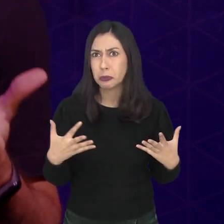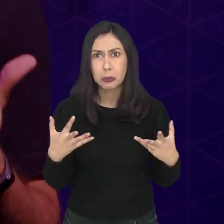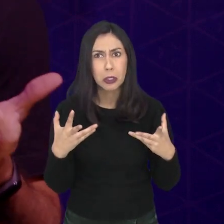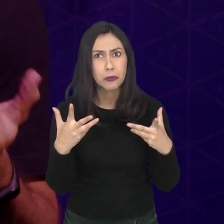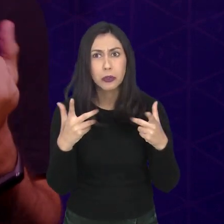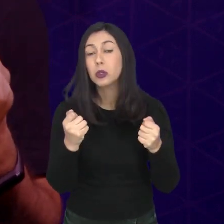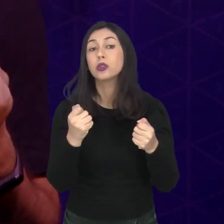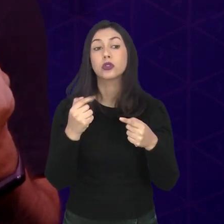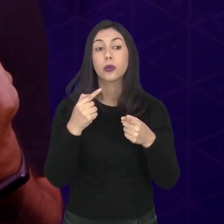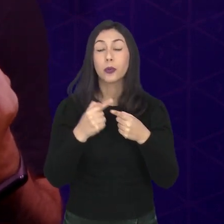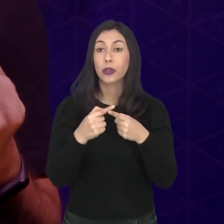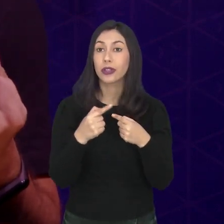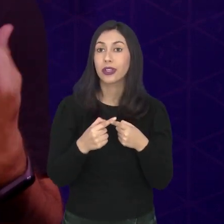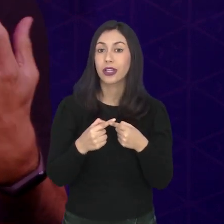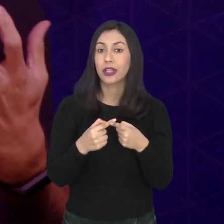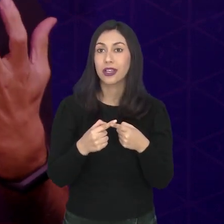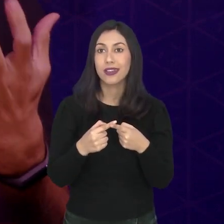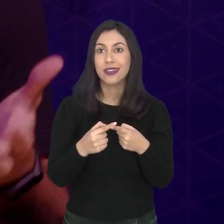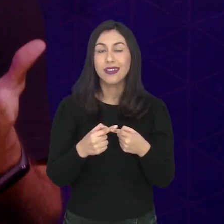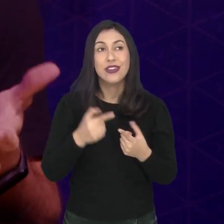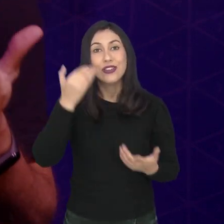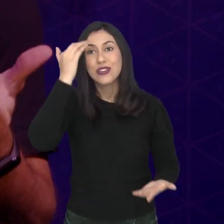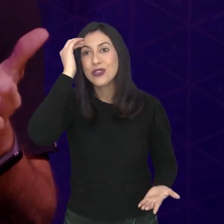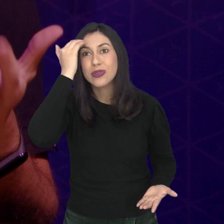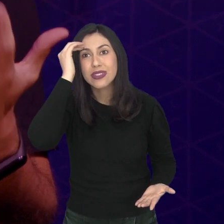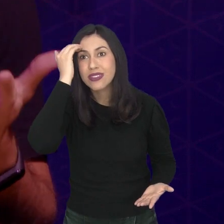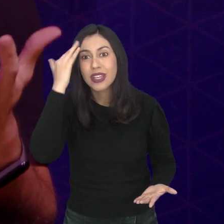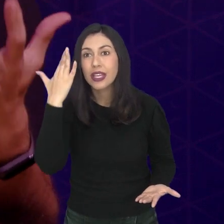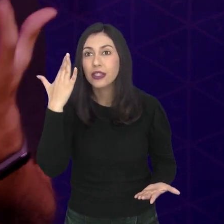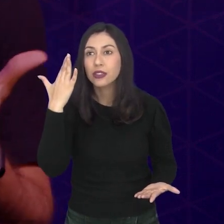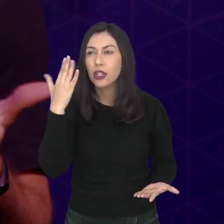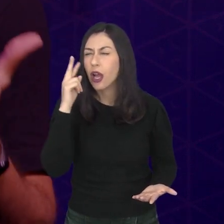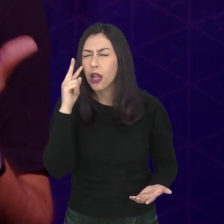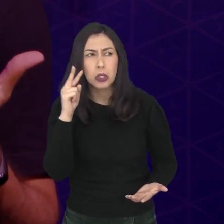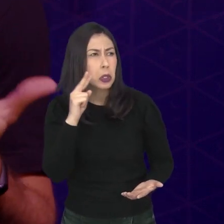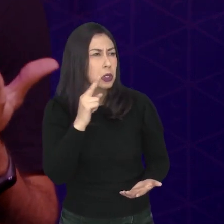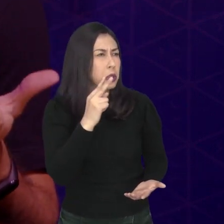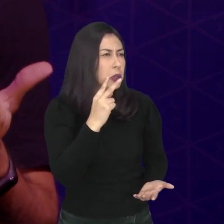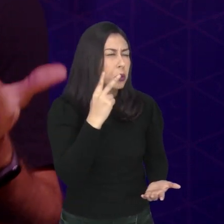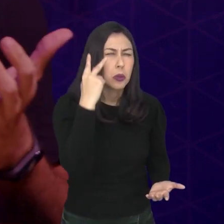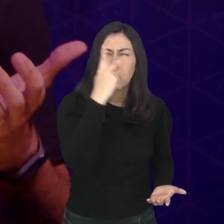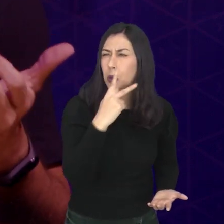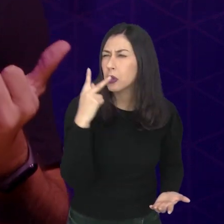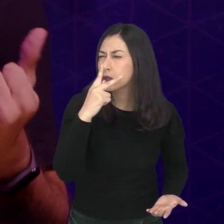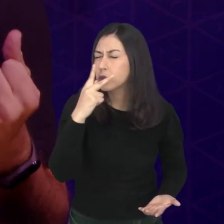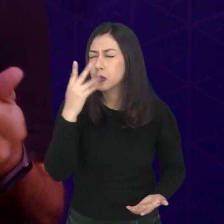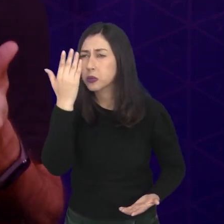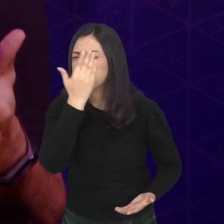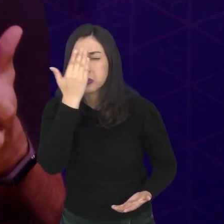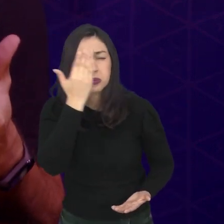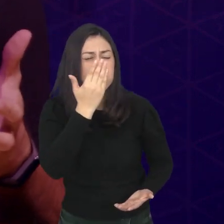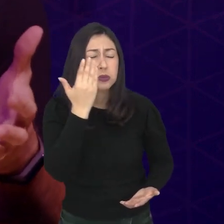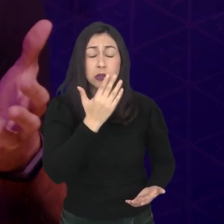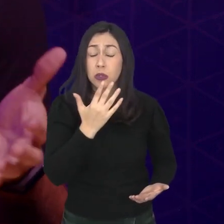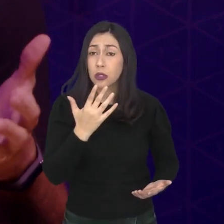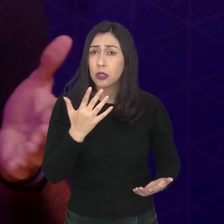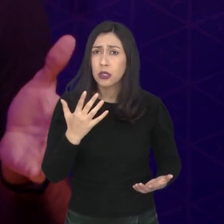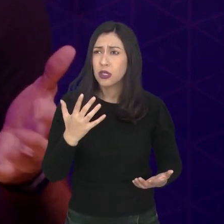genial, assim, né? Que ele não consegue enxergar o rosto das pessoas. Parece que ele não